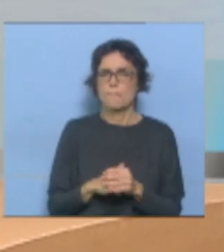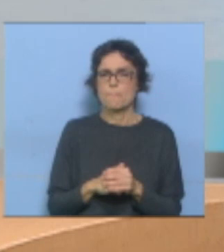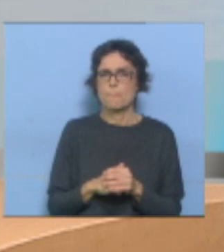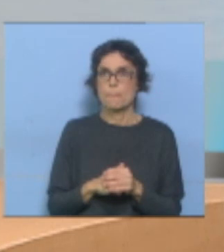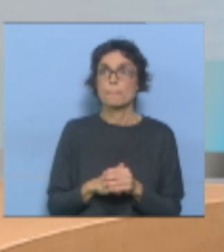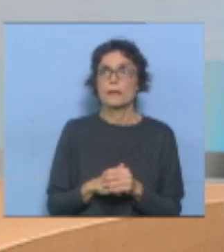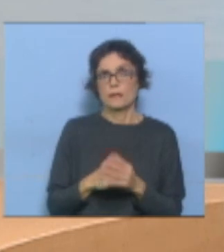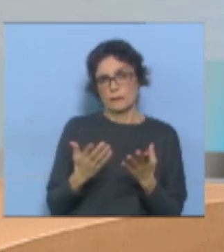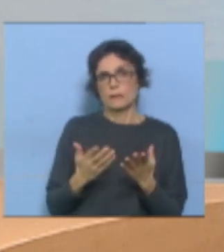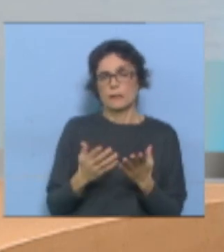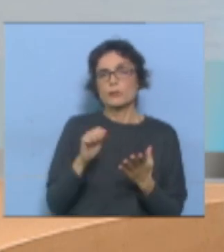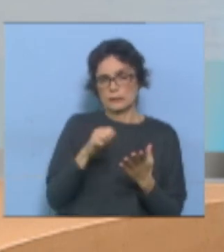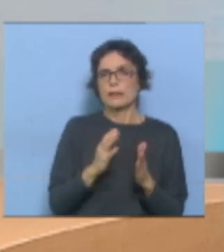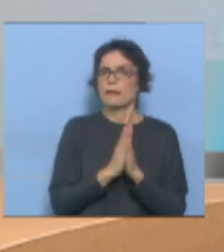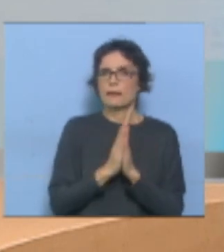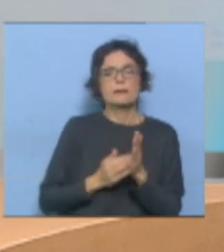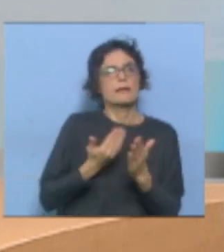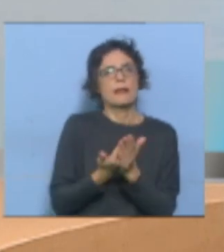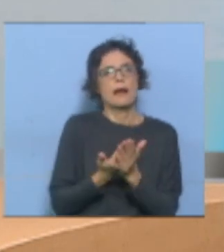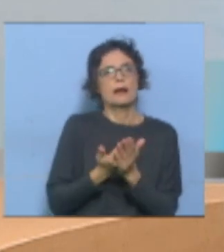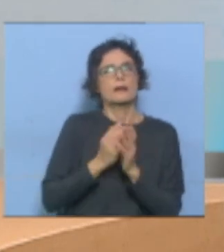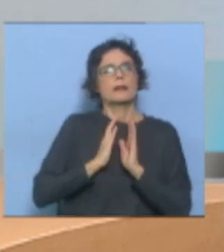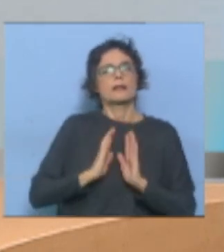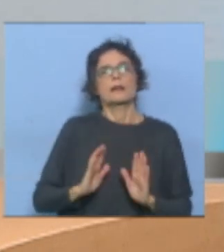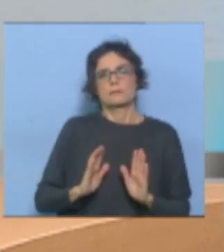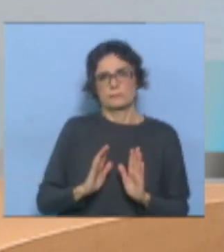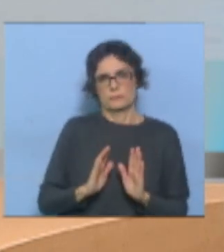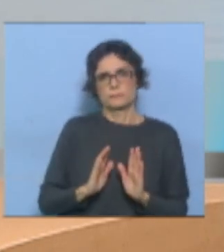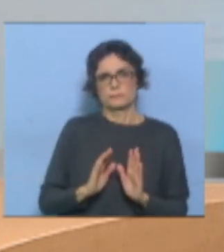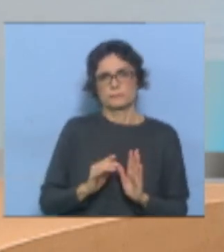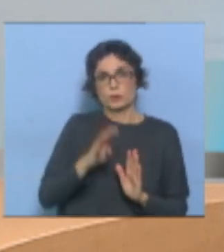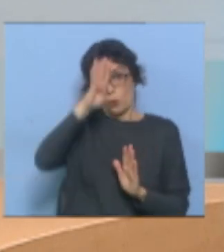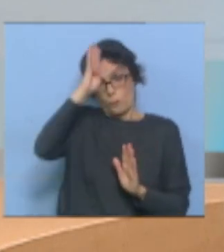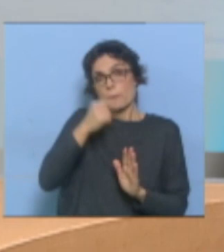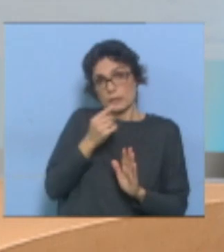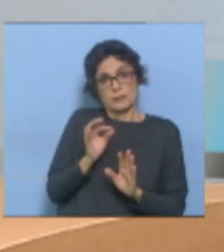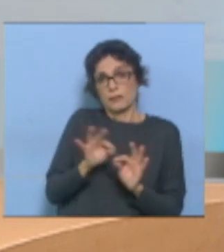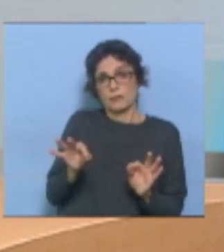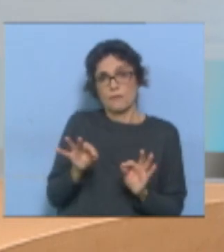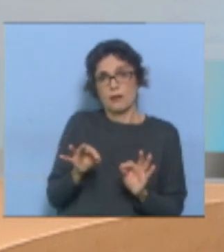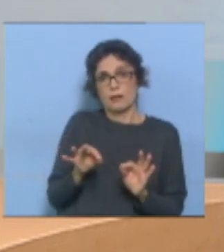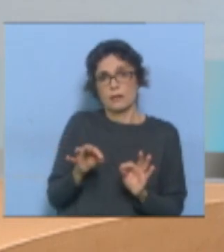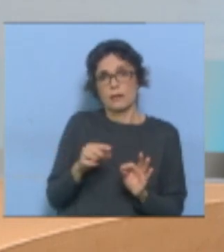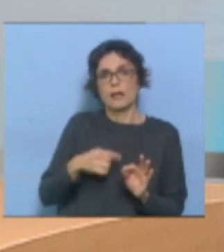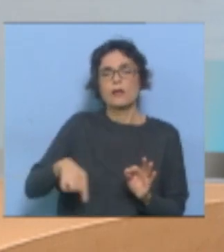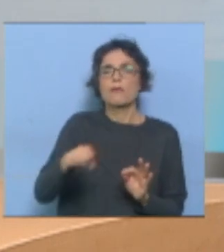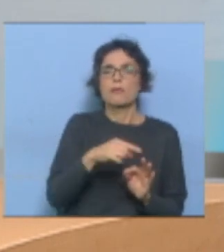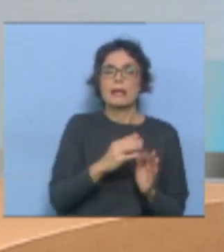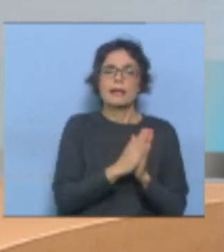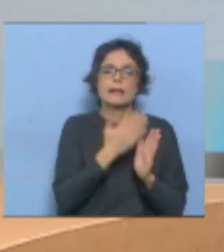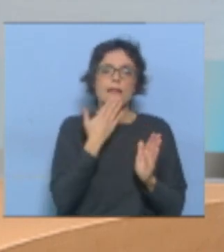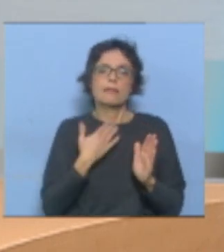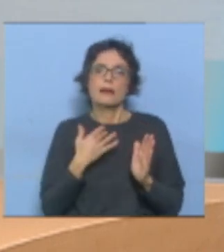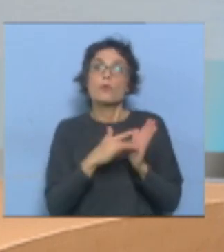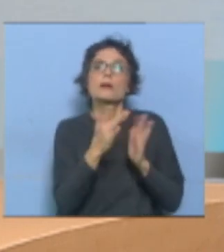Como dimensão de alívio e de consolo, para utilizar as palavras do Papa nesta sua mensagem. Nós que recebemos alívio e consolo de